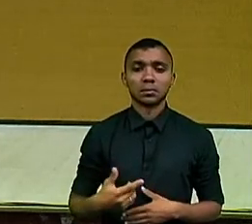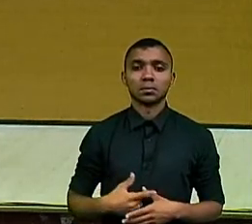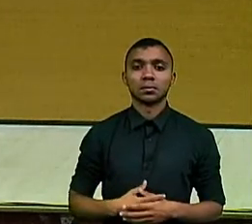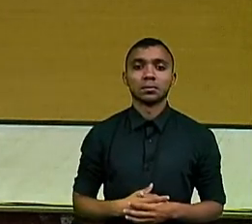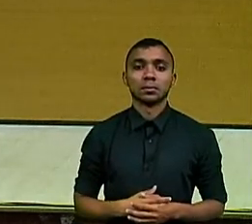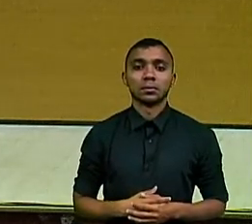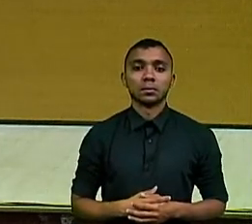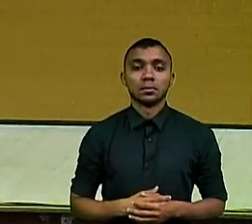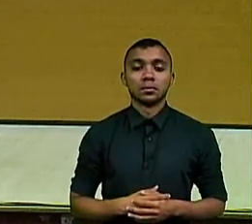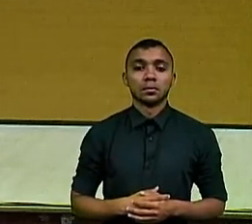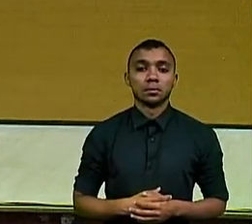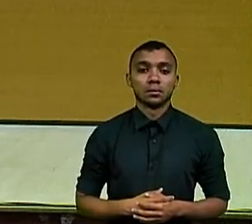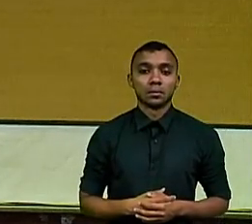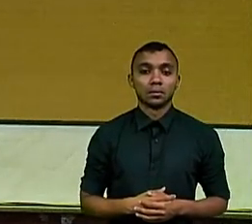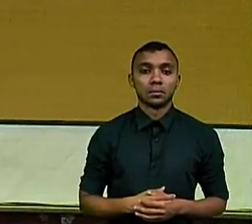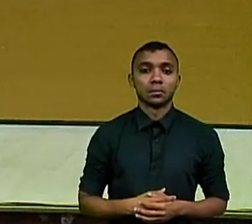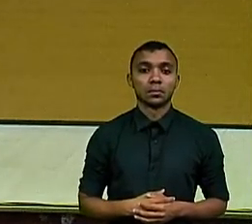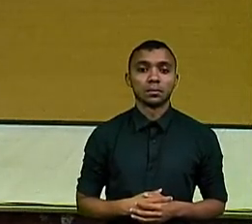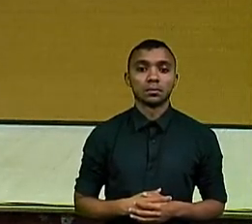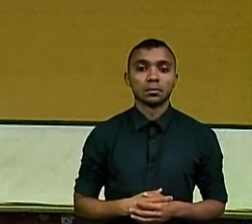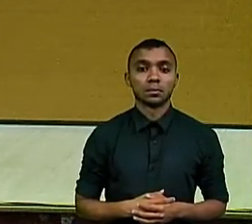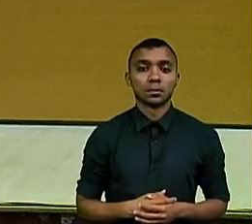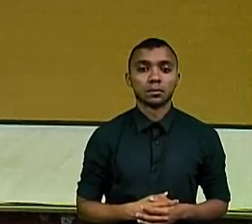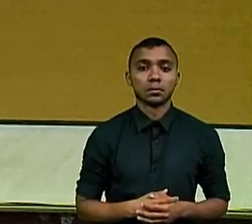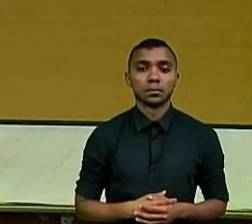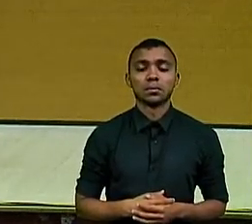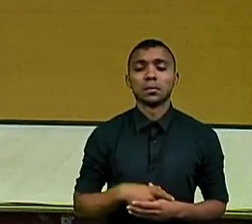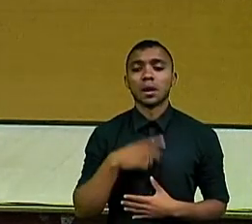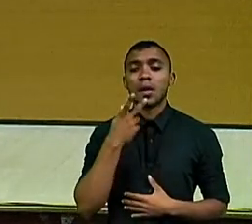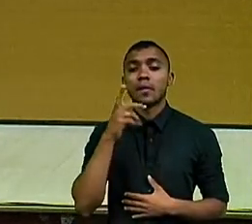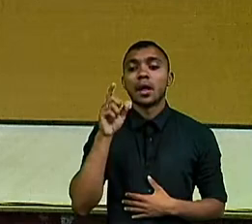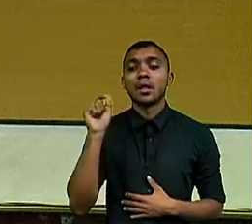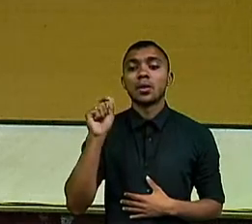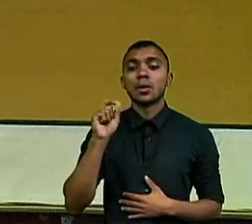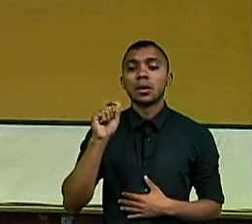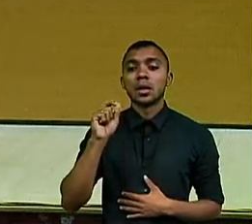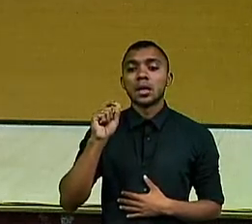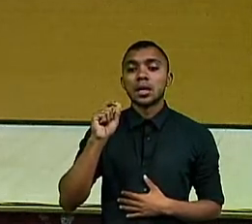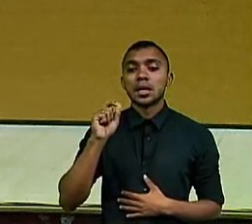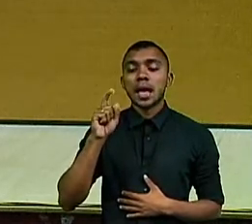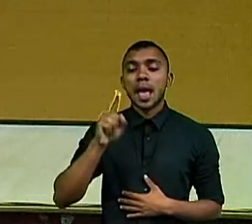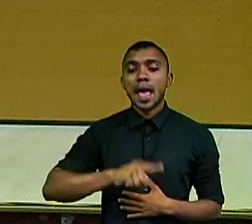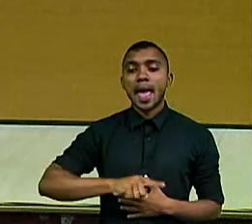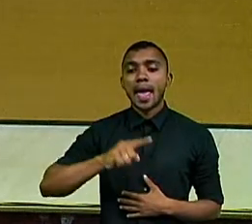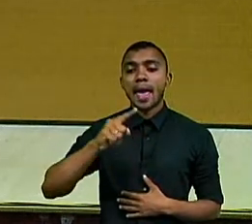não mas na realidade você está falando do 11 de setembro